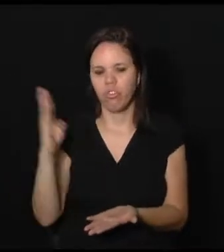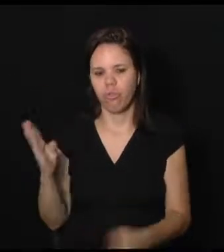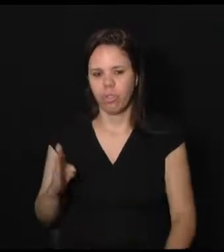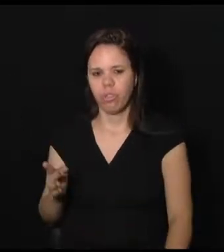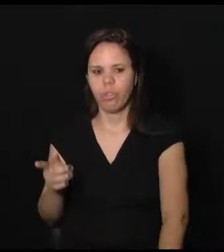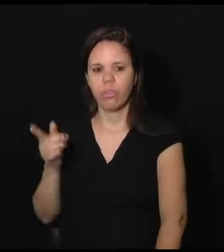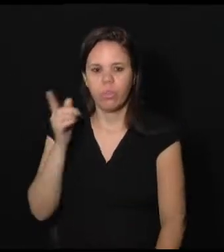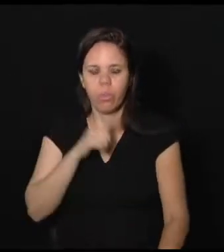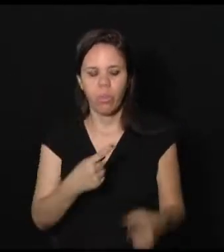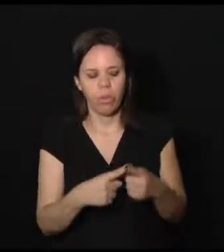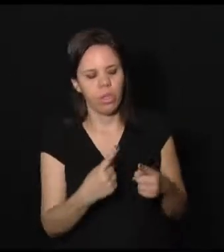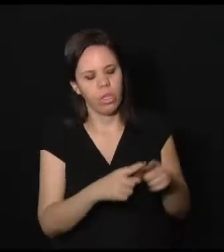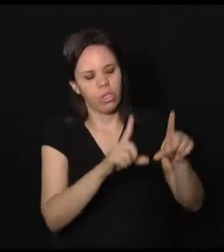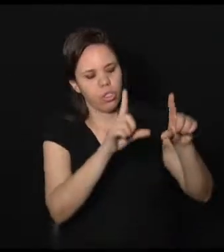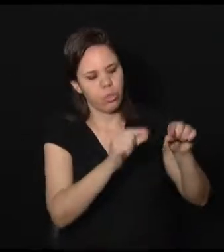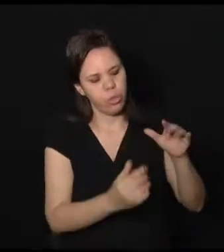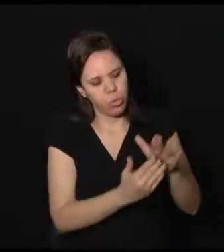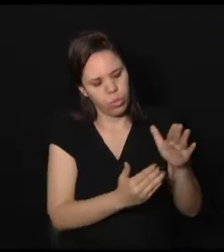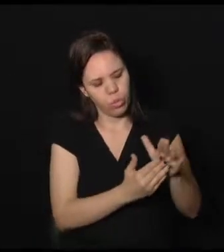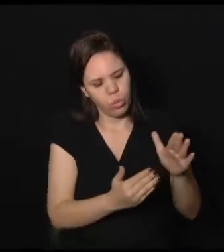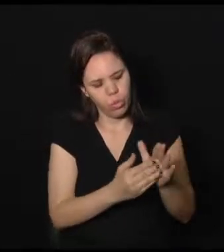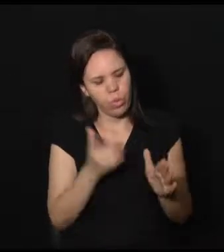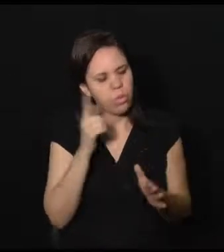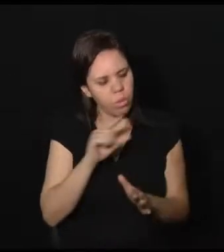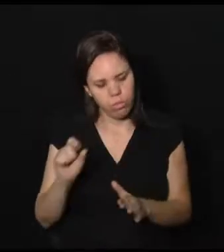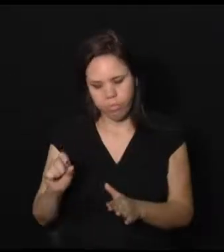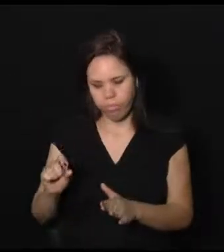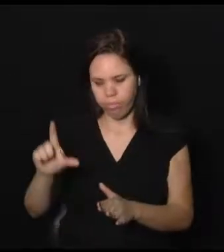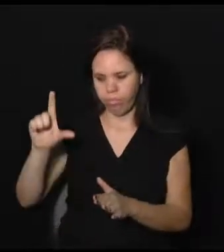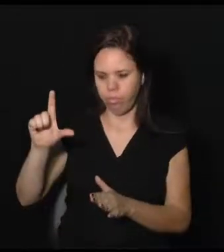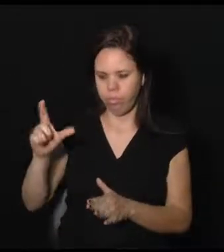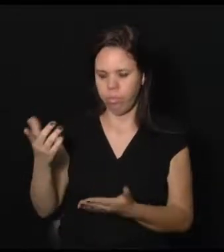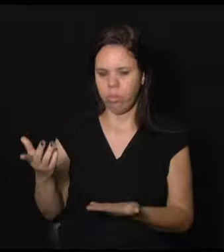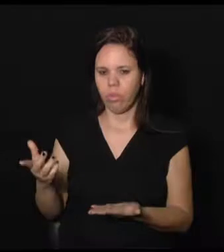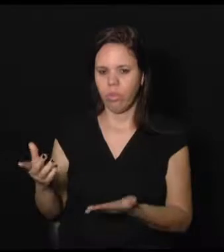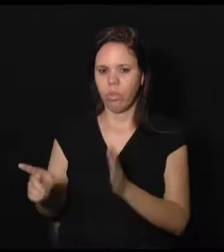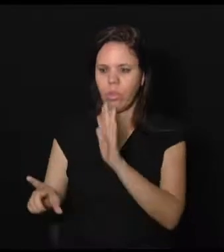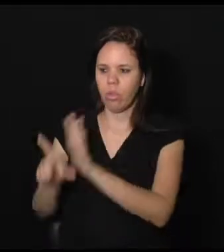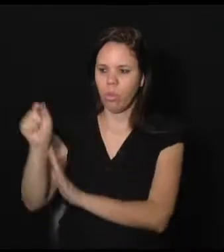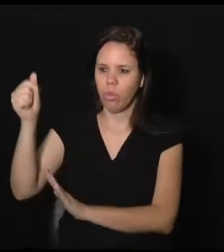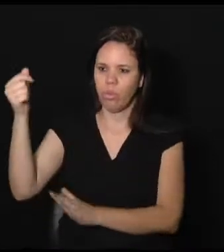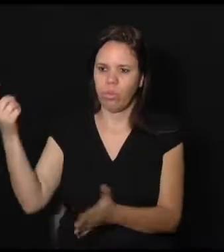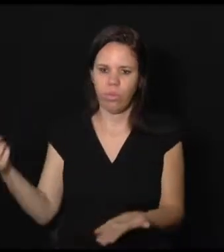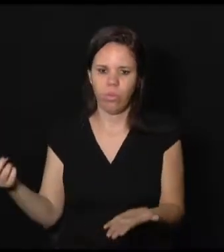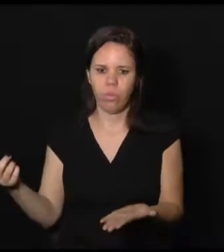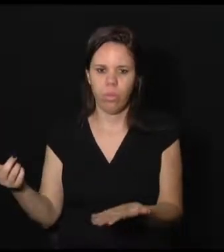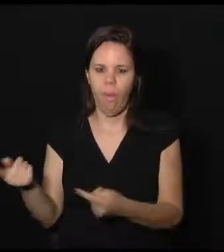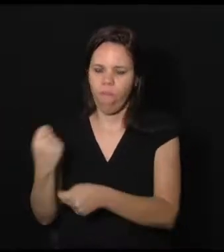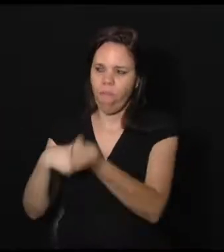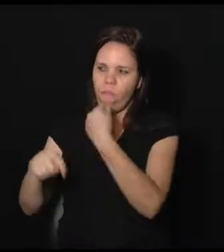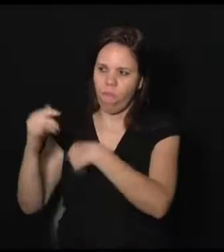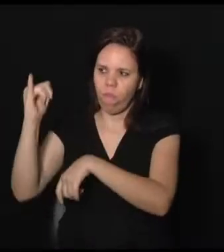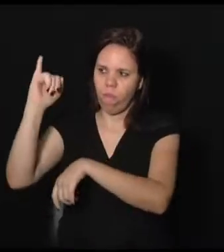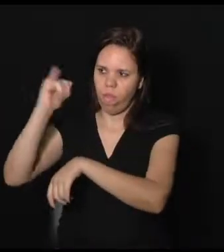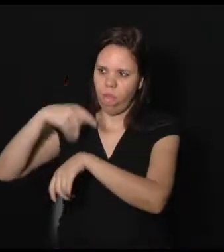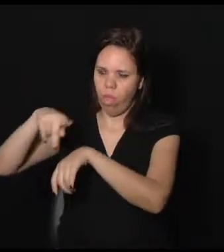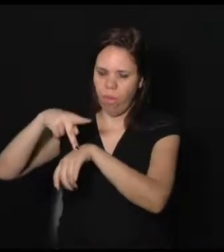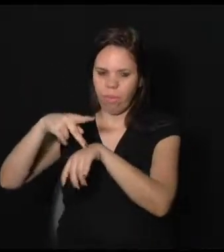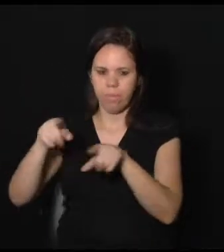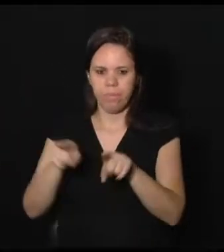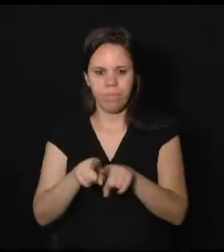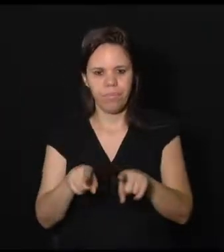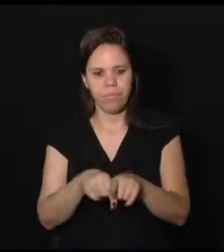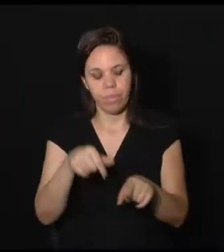diminuindo a burocracia, aumenta-se o fluxo de comércio exterior. E aqui, e no âmbito